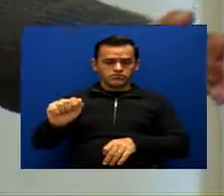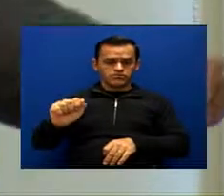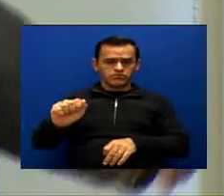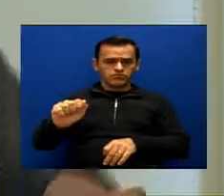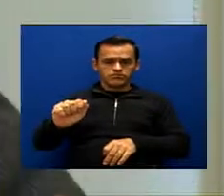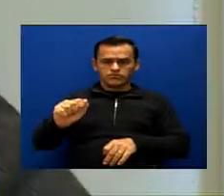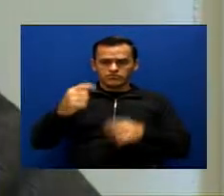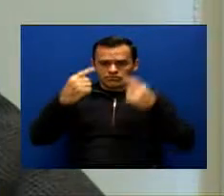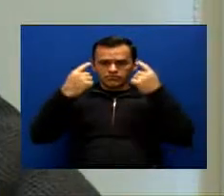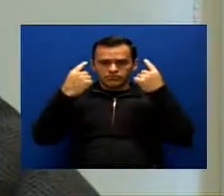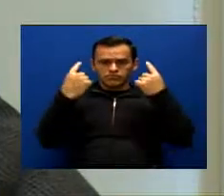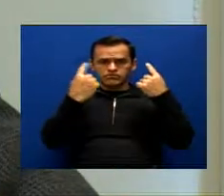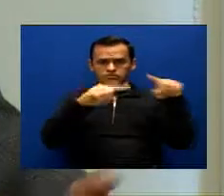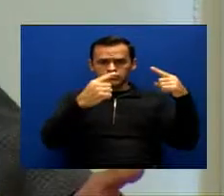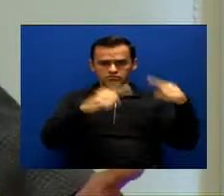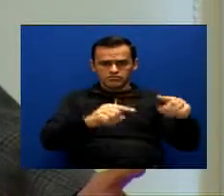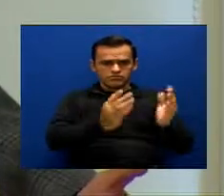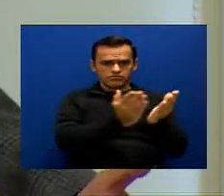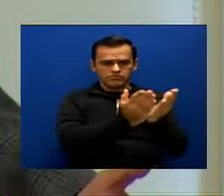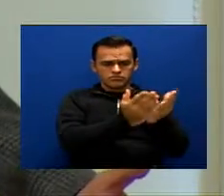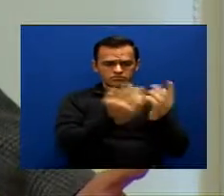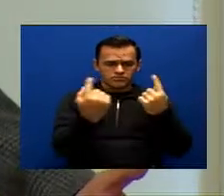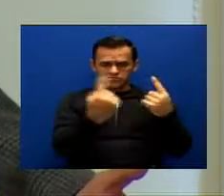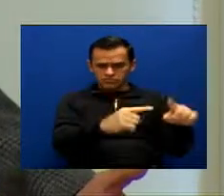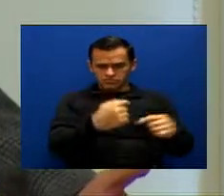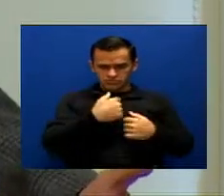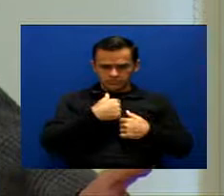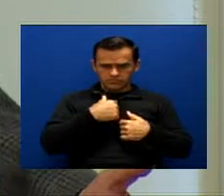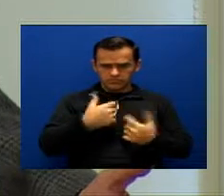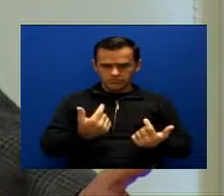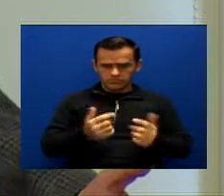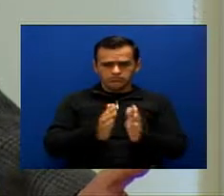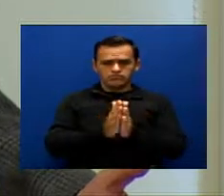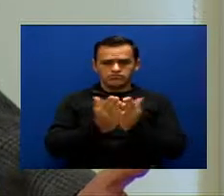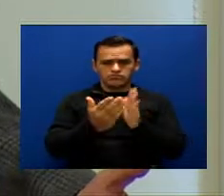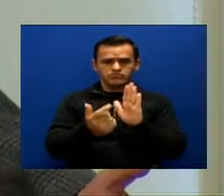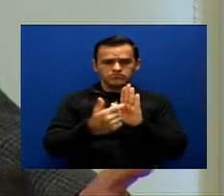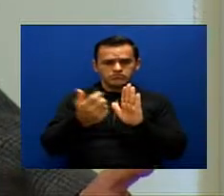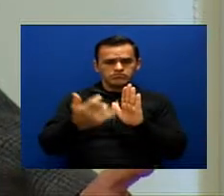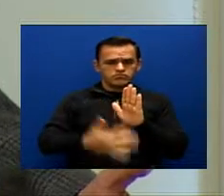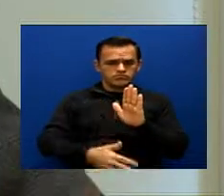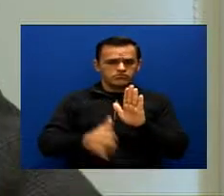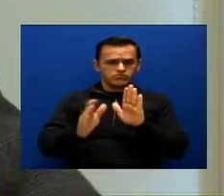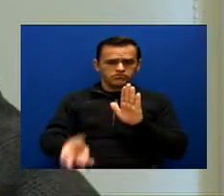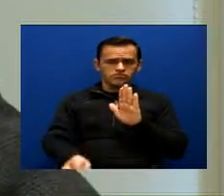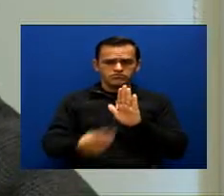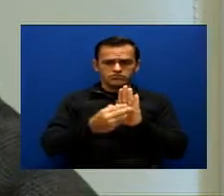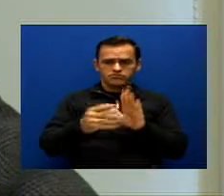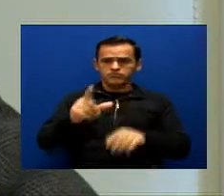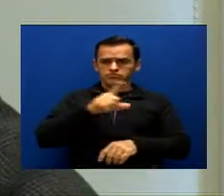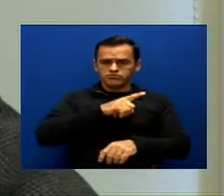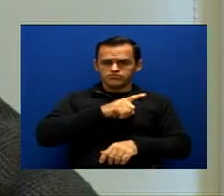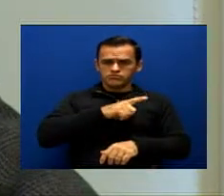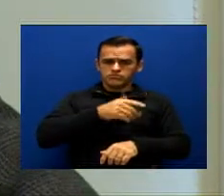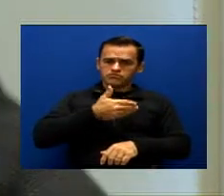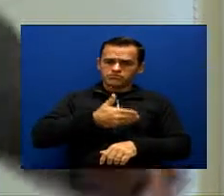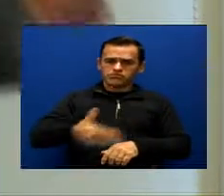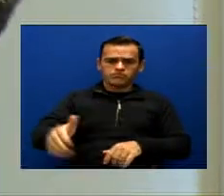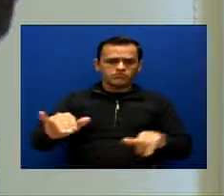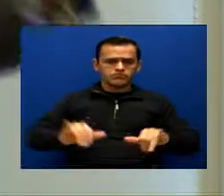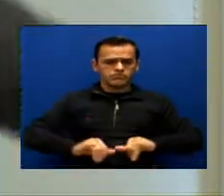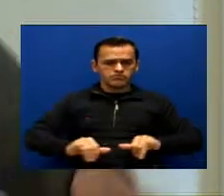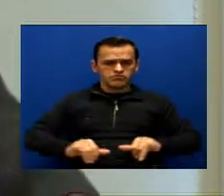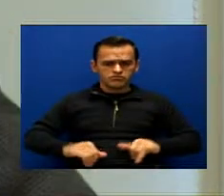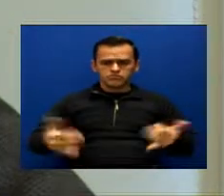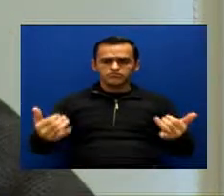a discriminação para os evangélicos. Jesus já falou isso, é bíblico. No mundo vocês vão passar por aflições, vocês vão